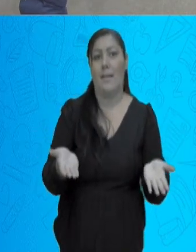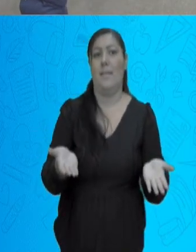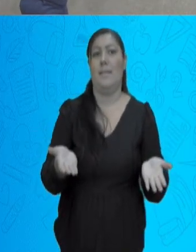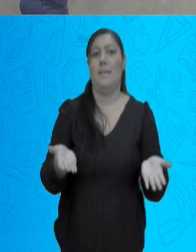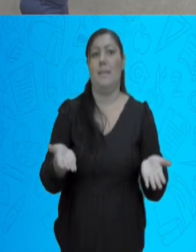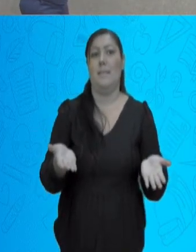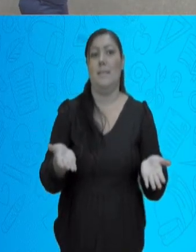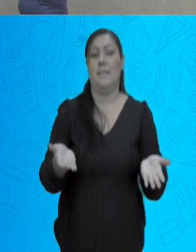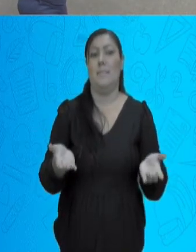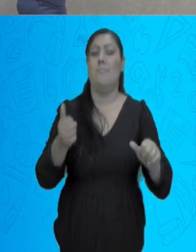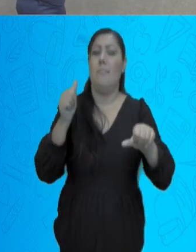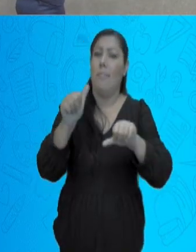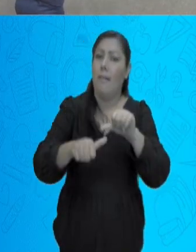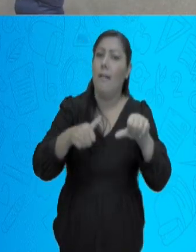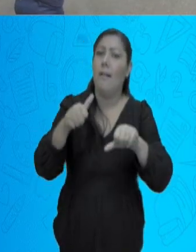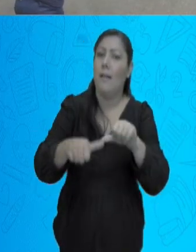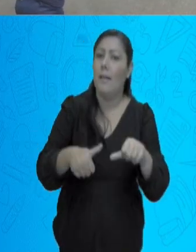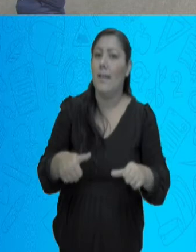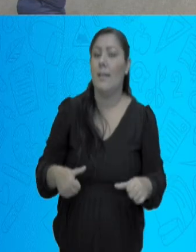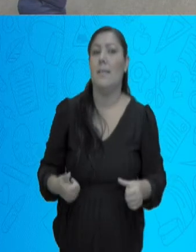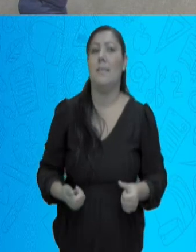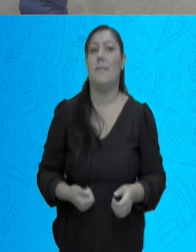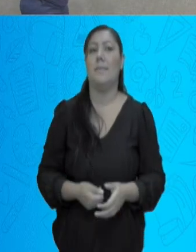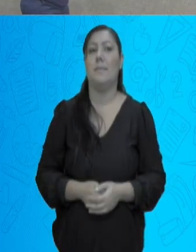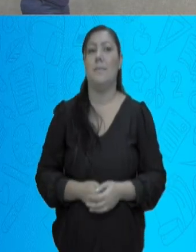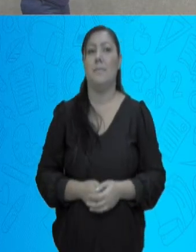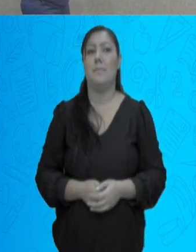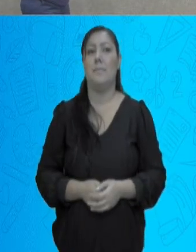que tu queiras, né?